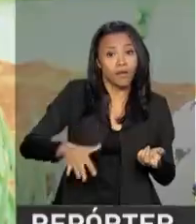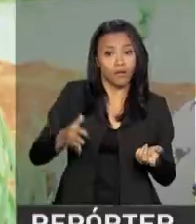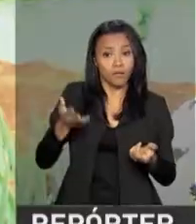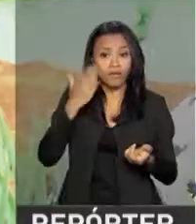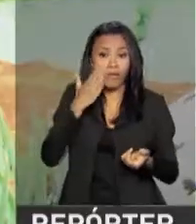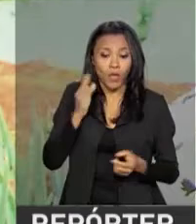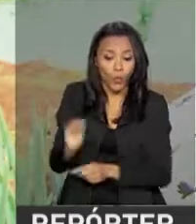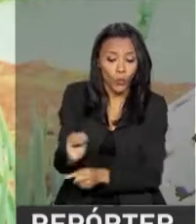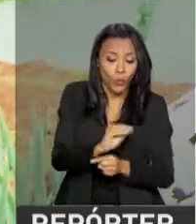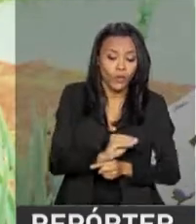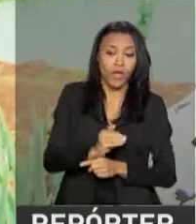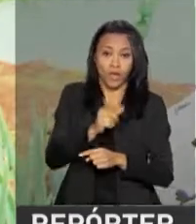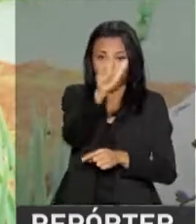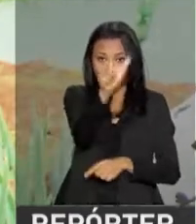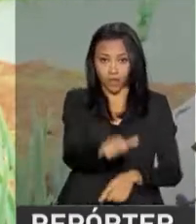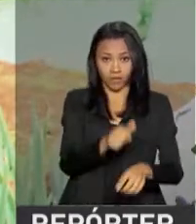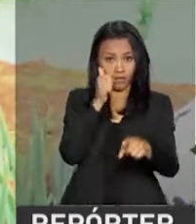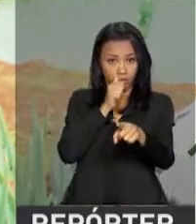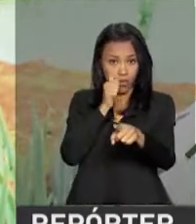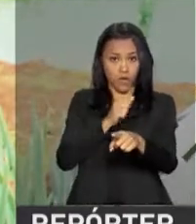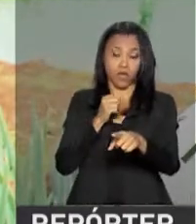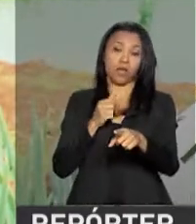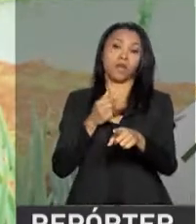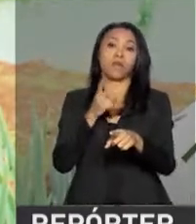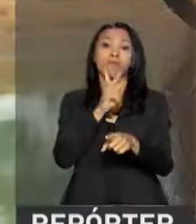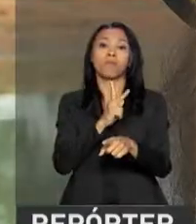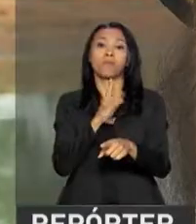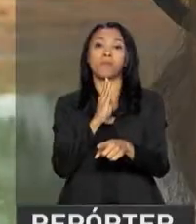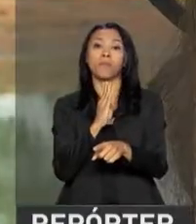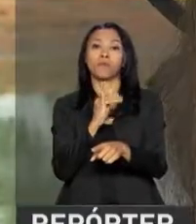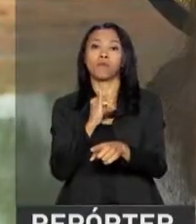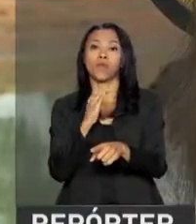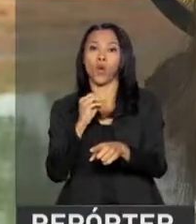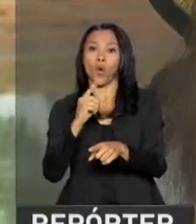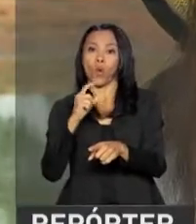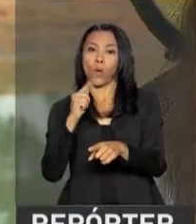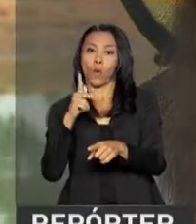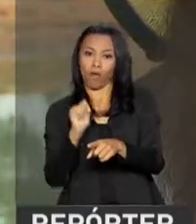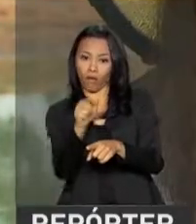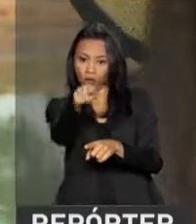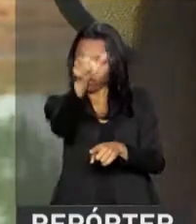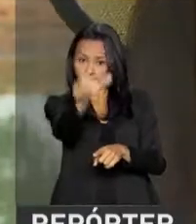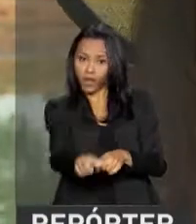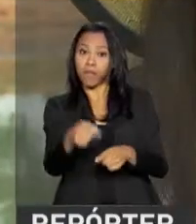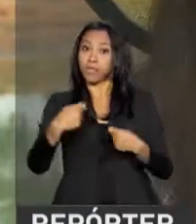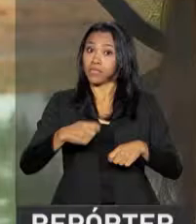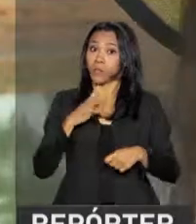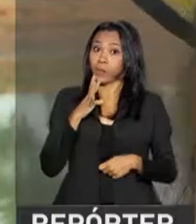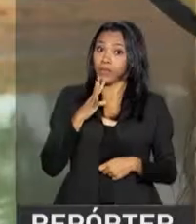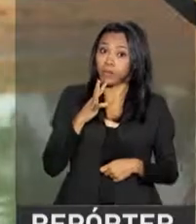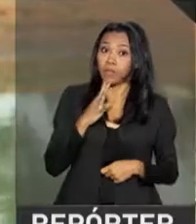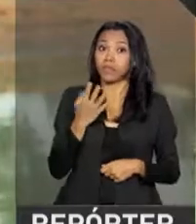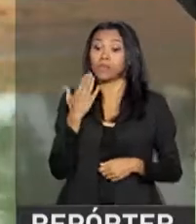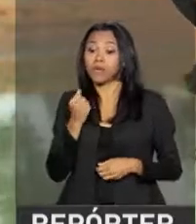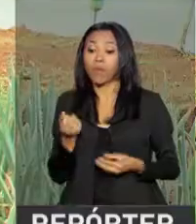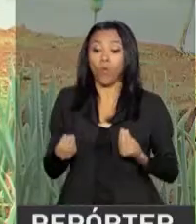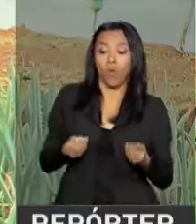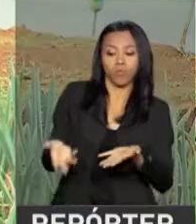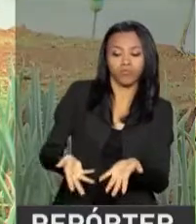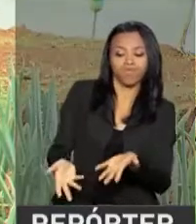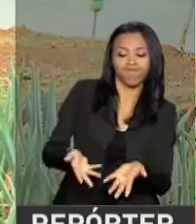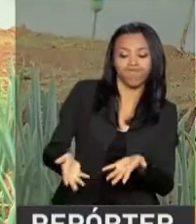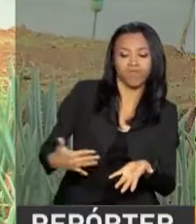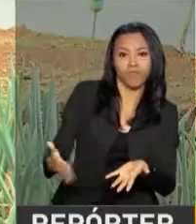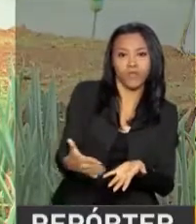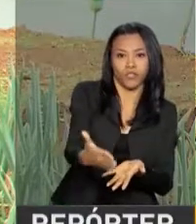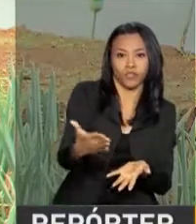né a bióloga célia regina também cria tilápia para ela é necessário conhecimento para não ter prejuízo no negócio trata